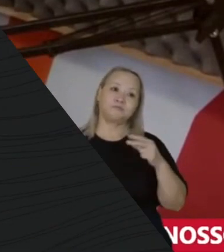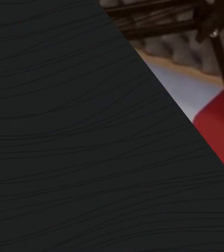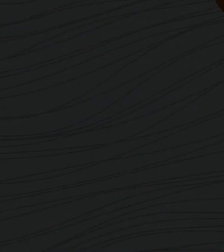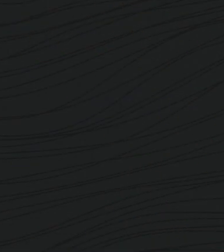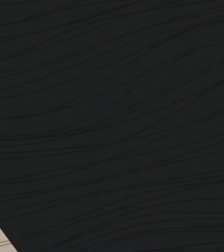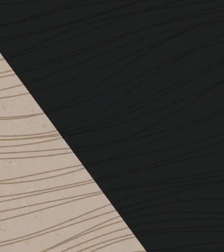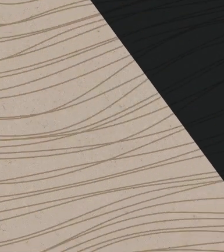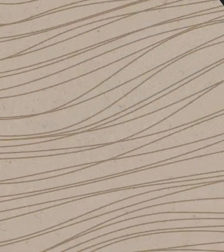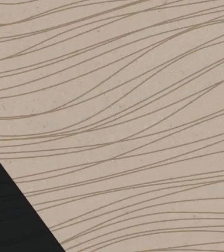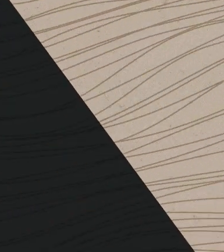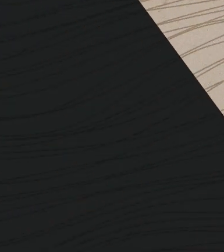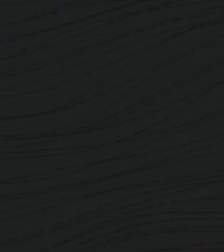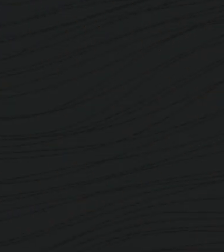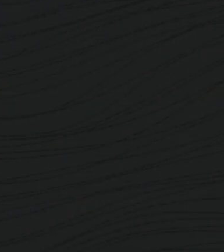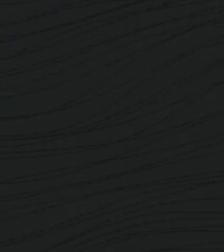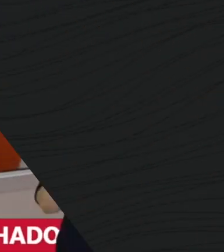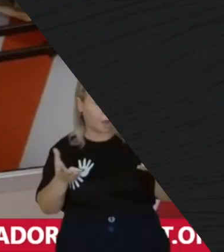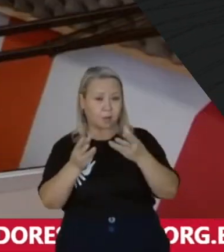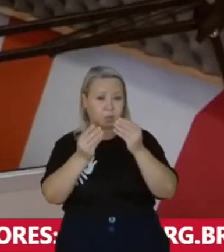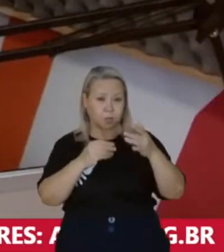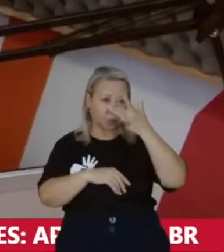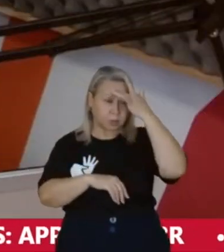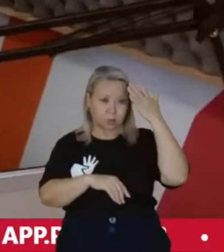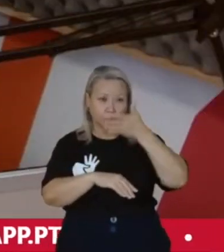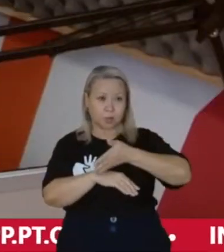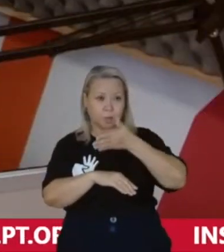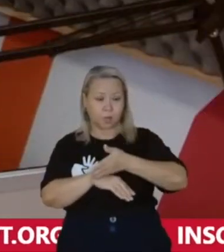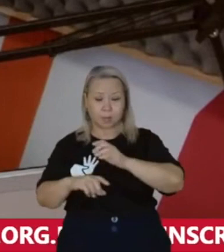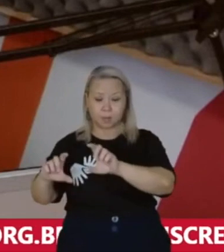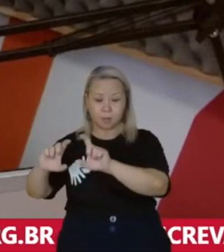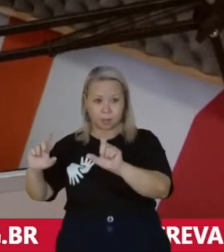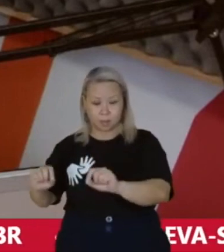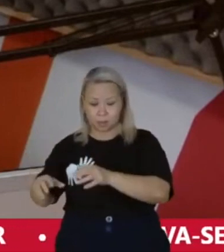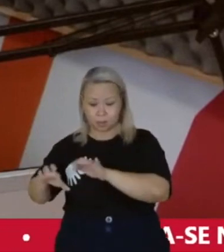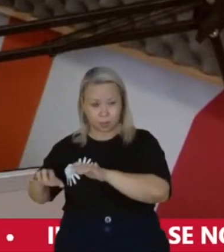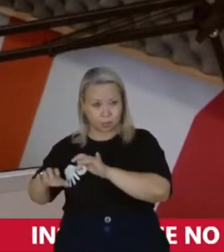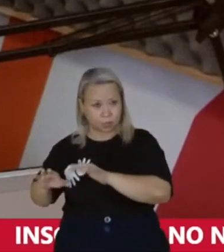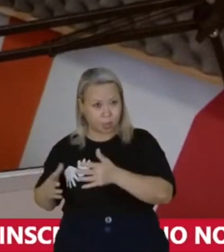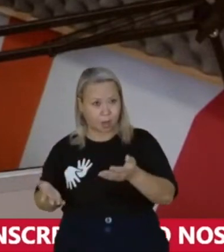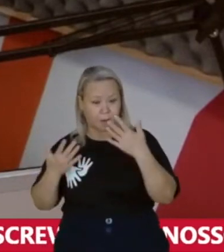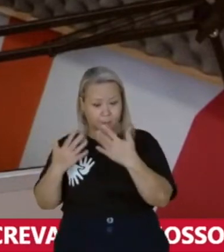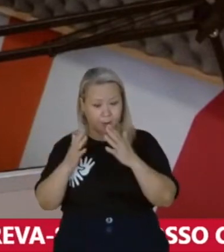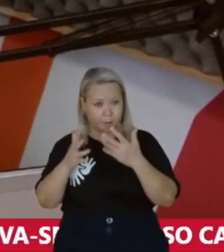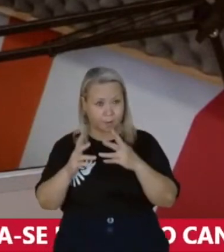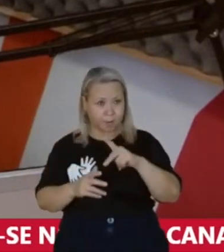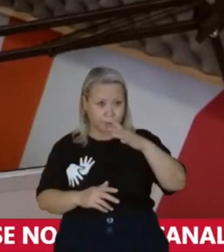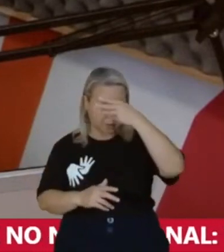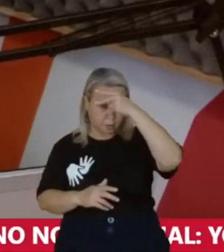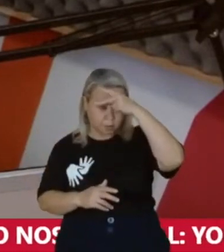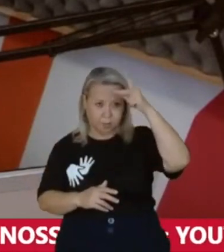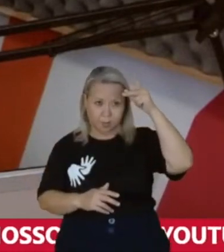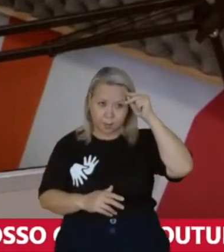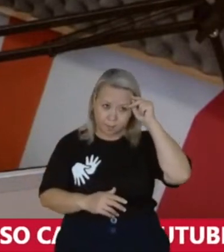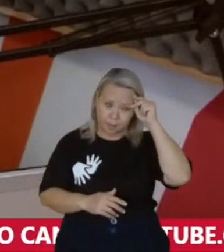o nosso programa. Muita gente participando aqui do nosso chat, dando parabéns para a nossa prefeita, a Meire, a